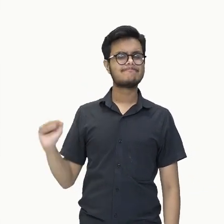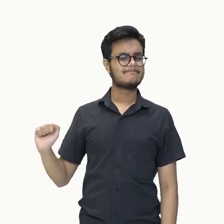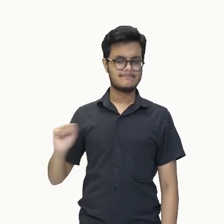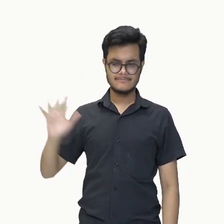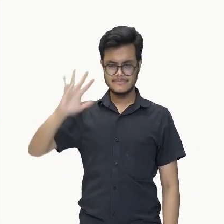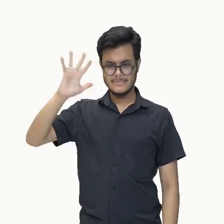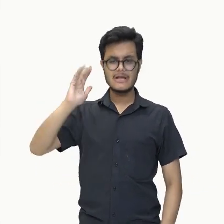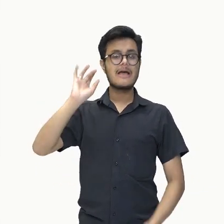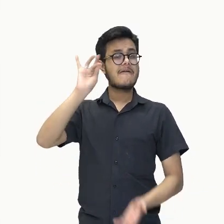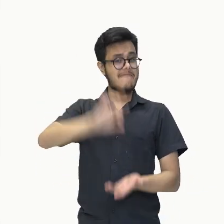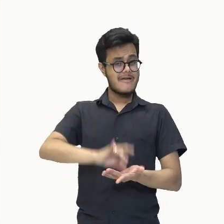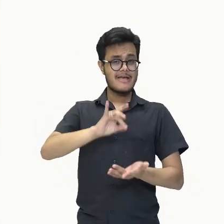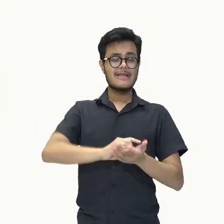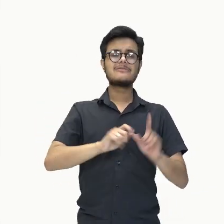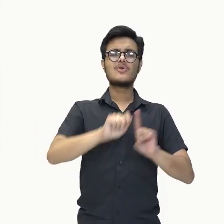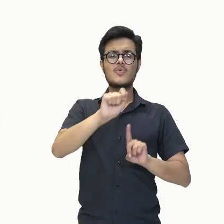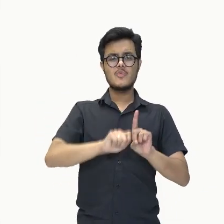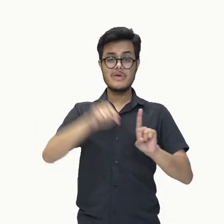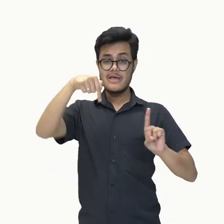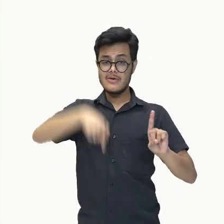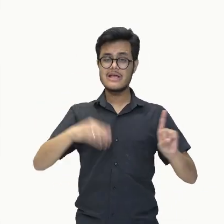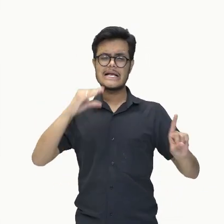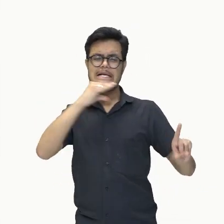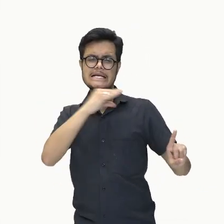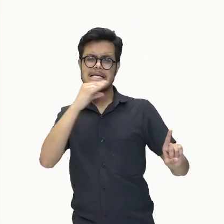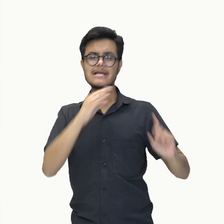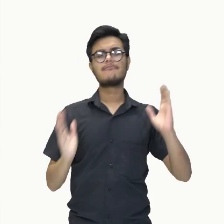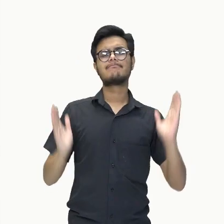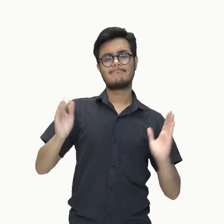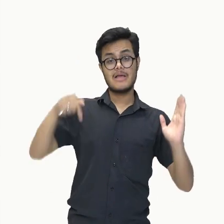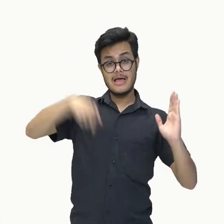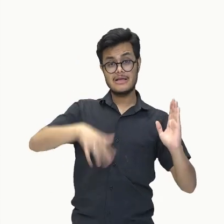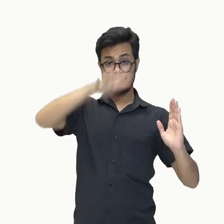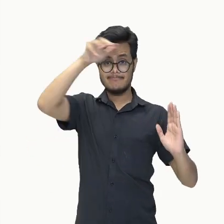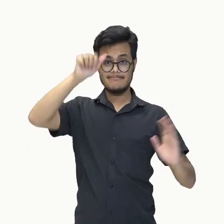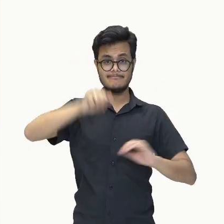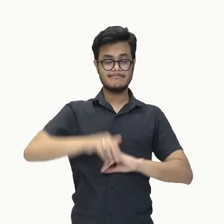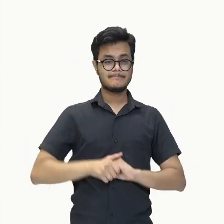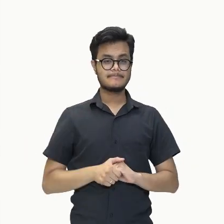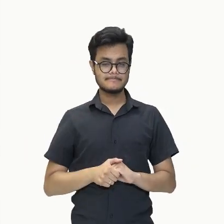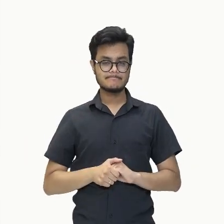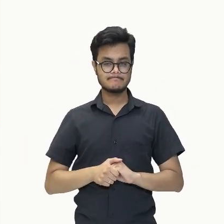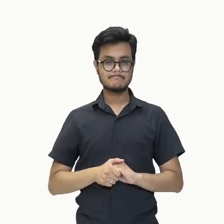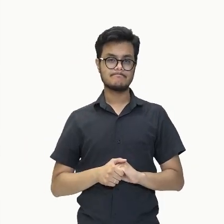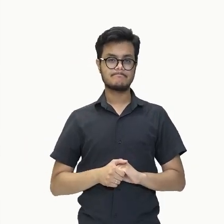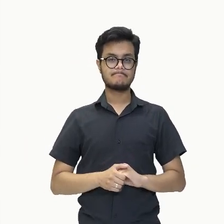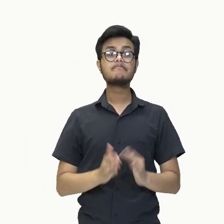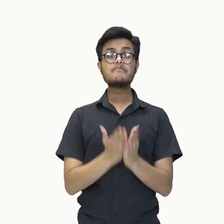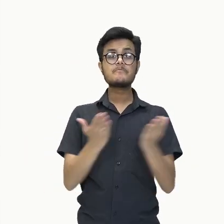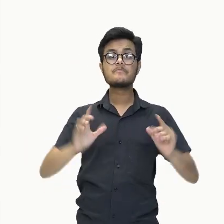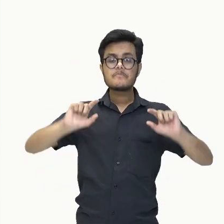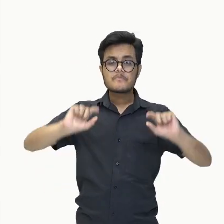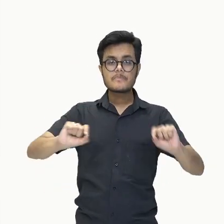meses mais quentes, principalmente aqui na nossa região. E o